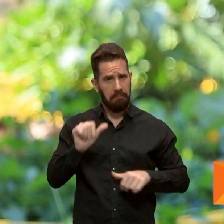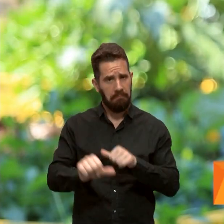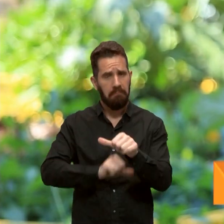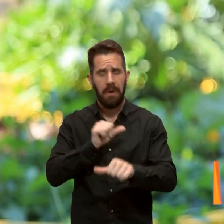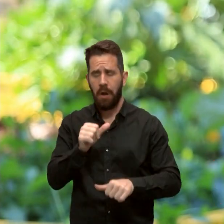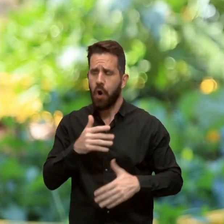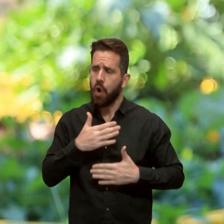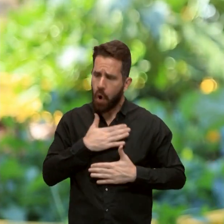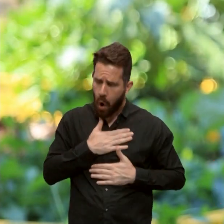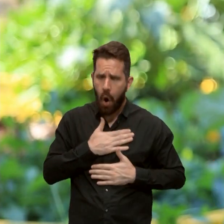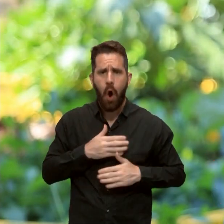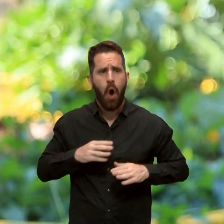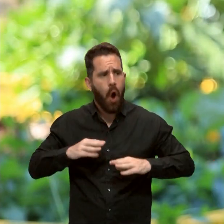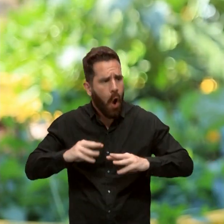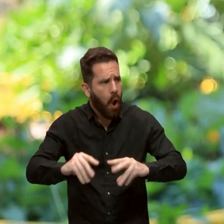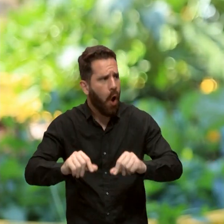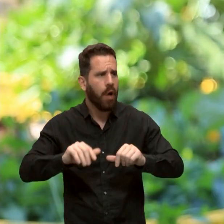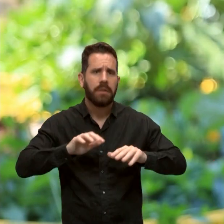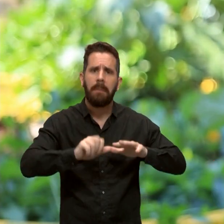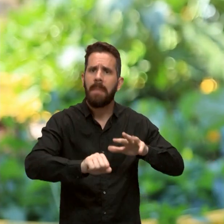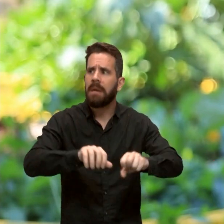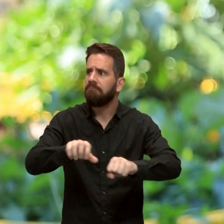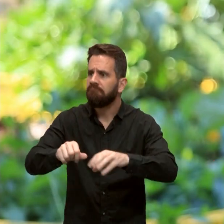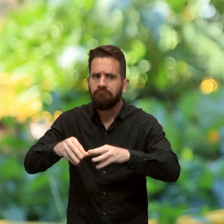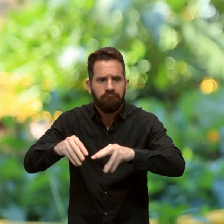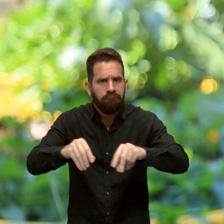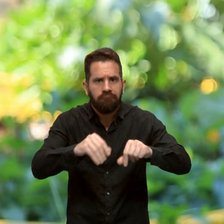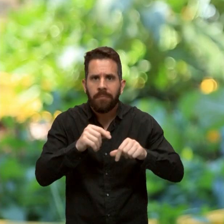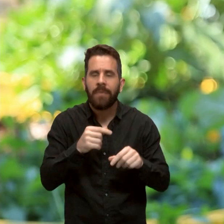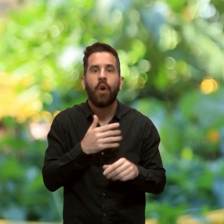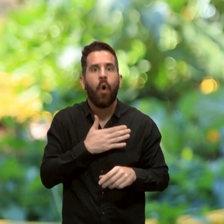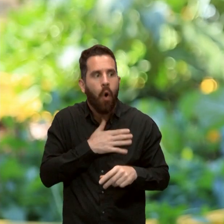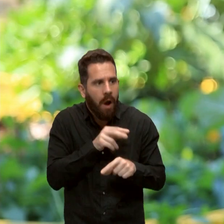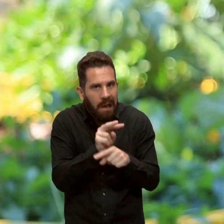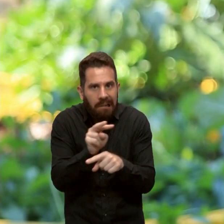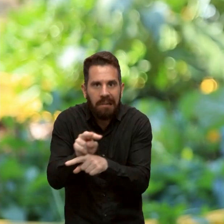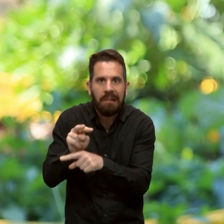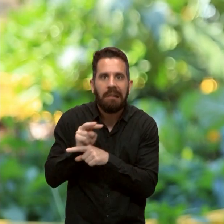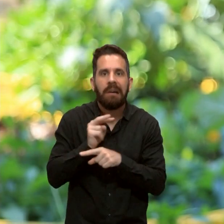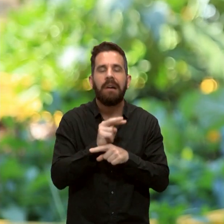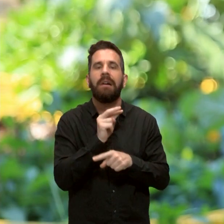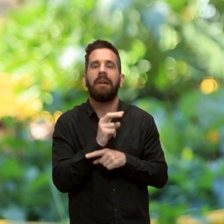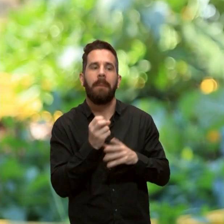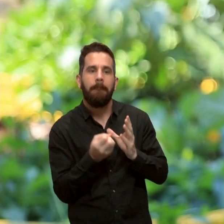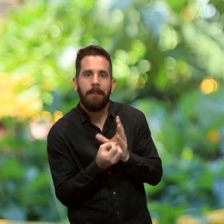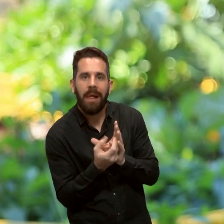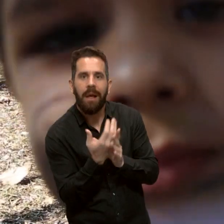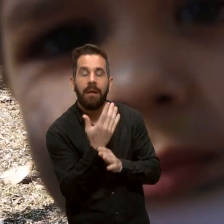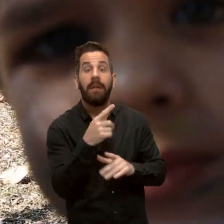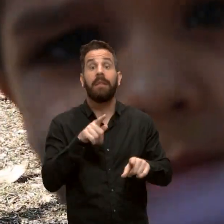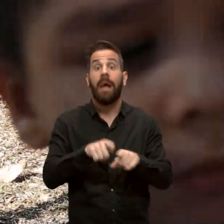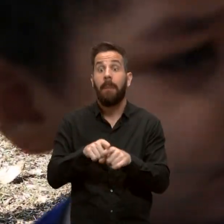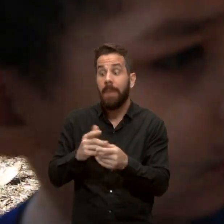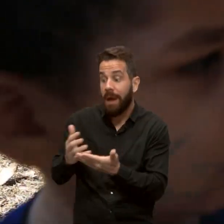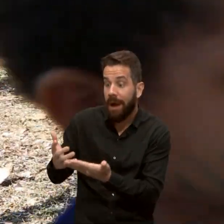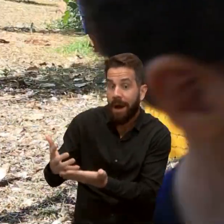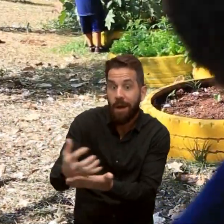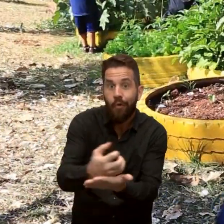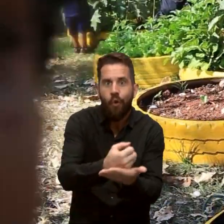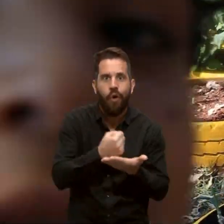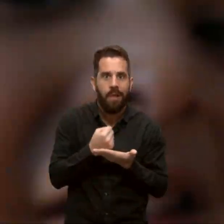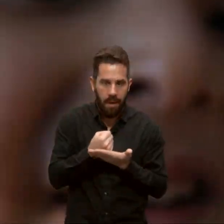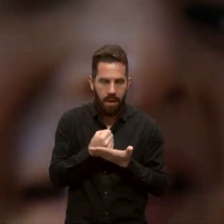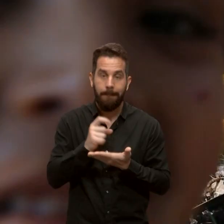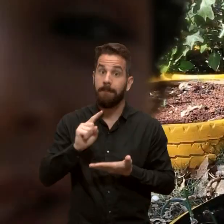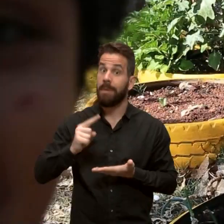de cuidar da planta, porque eles viram crescer. E também quando eles começaram a colher. A primeira colheita foi com